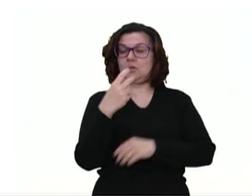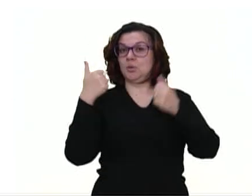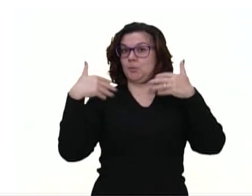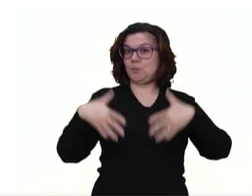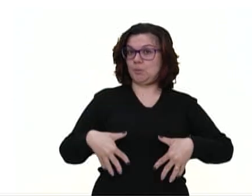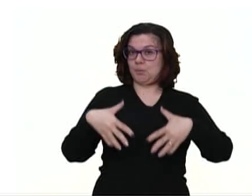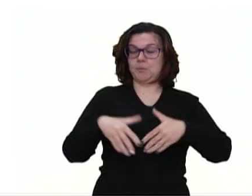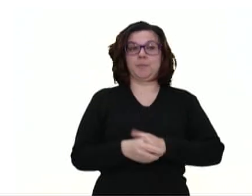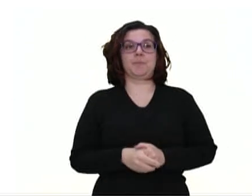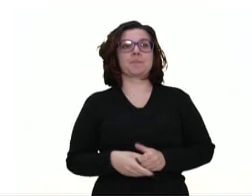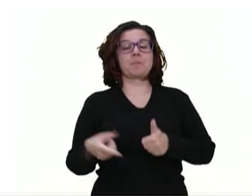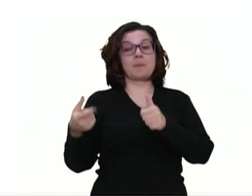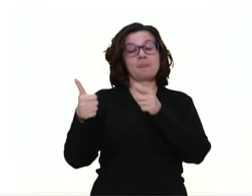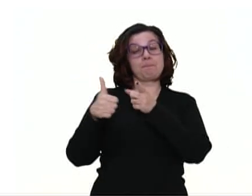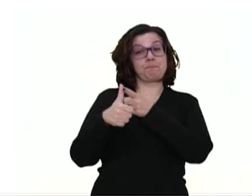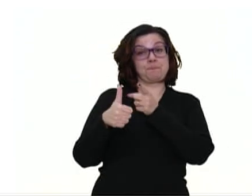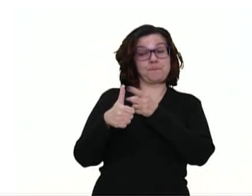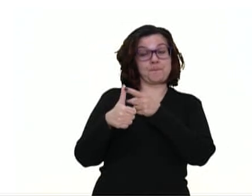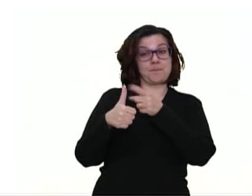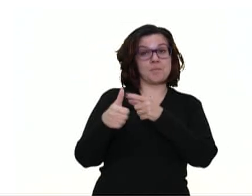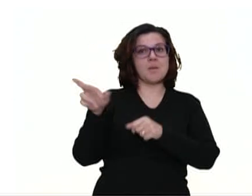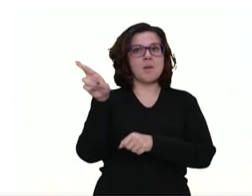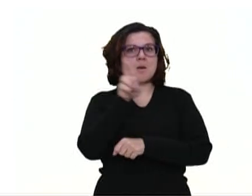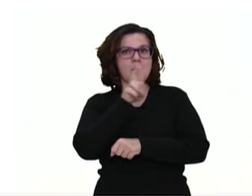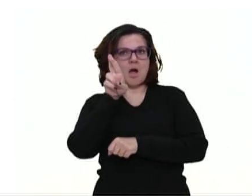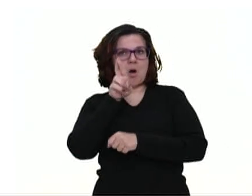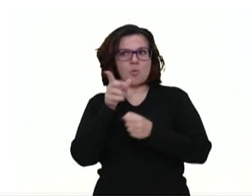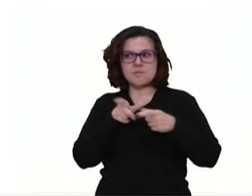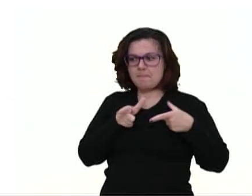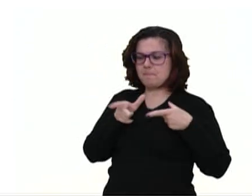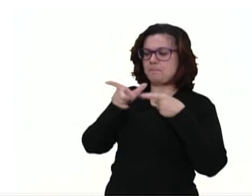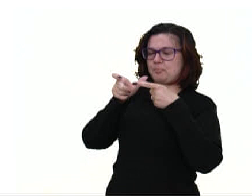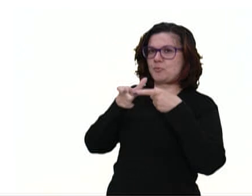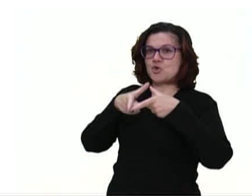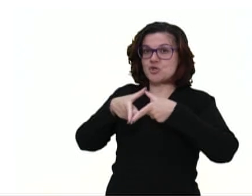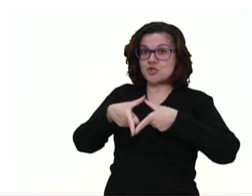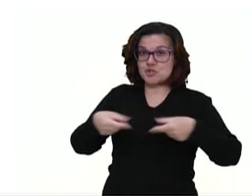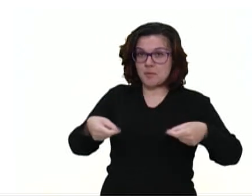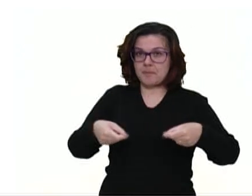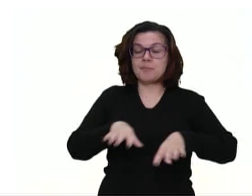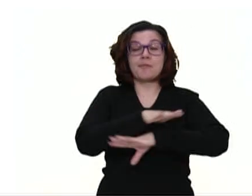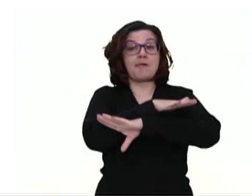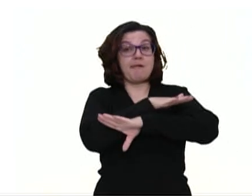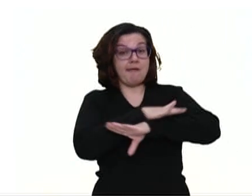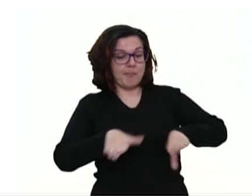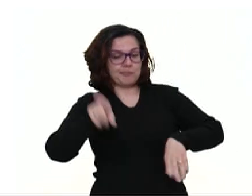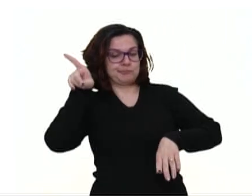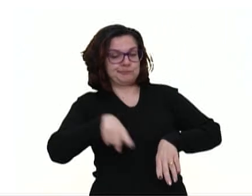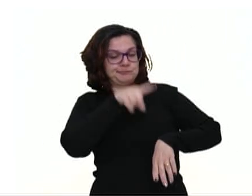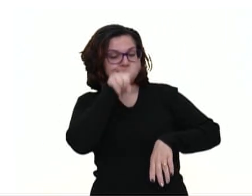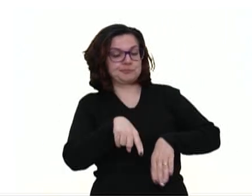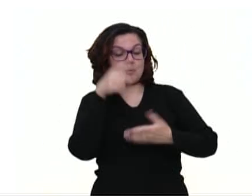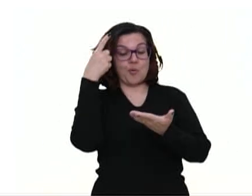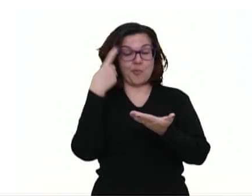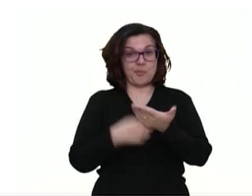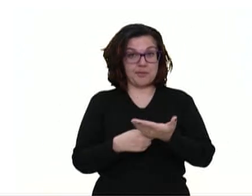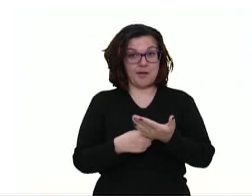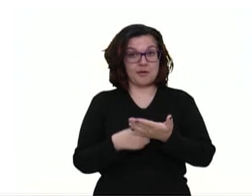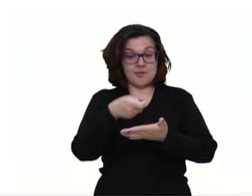Primeiro é que a União Soviética declara guerra ao Japão, contrariando um pacto que eles haviam assinado